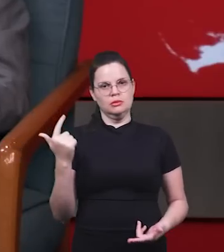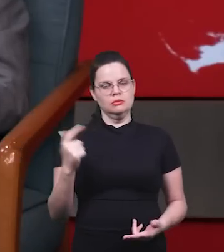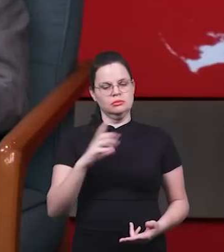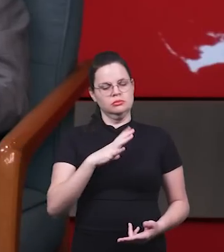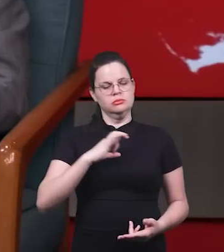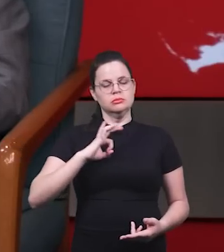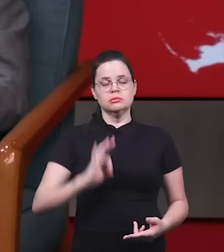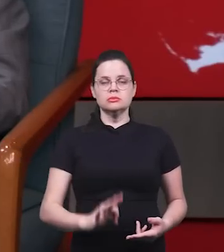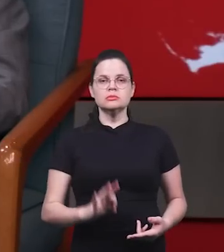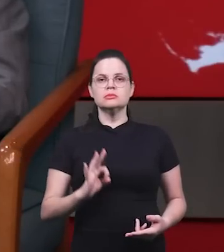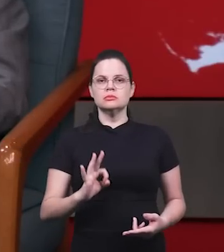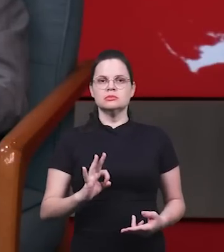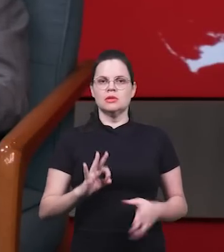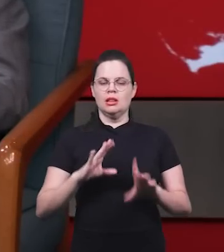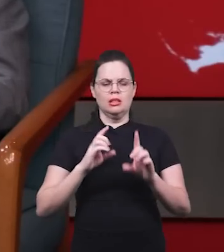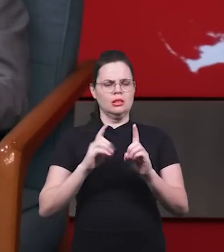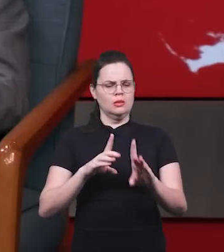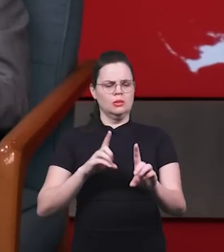alguma